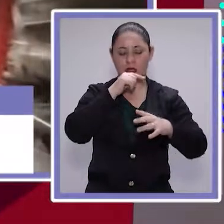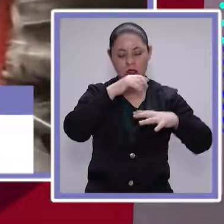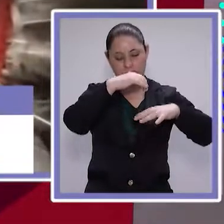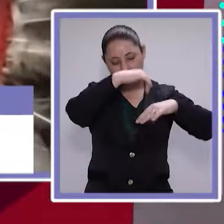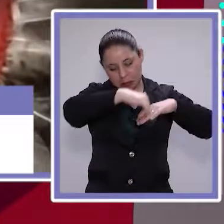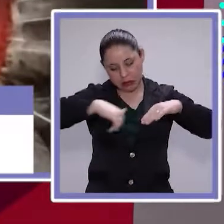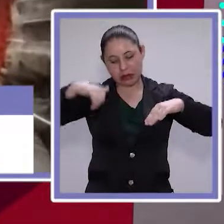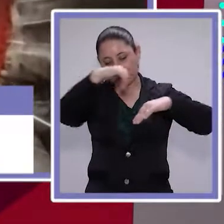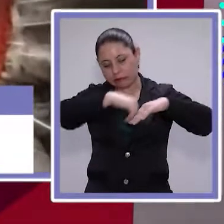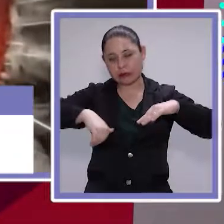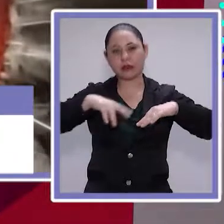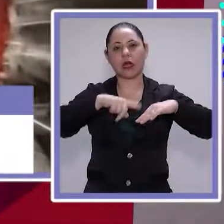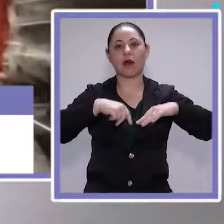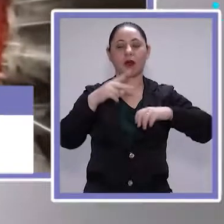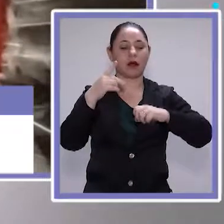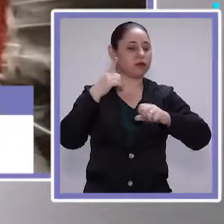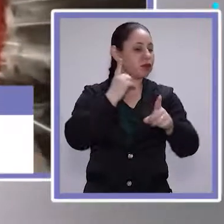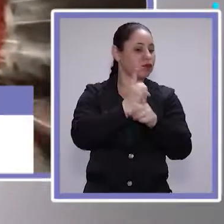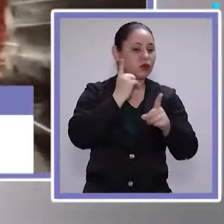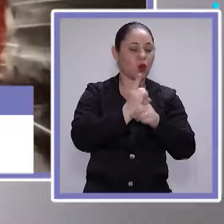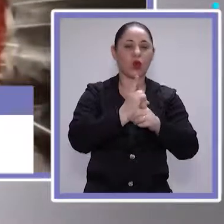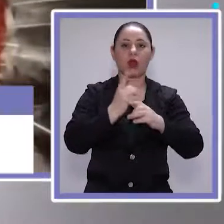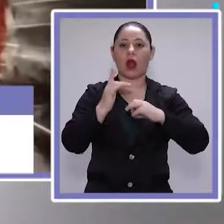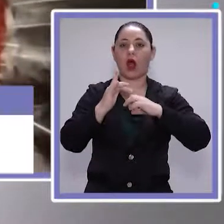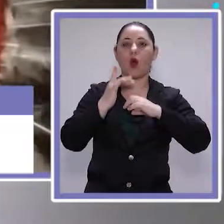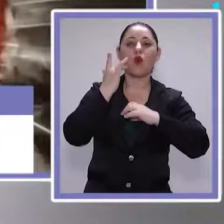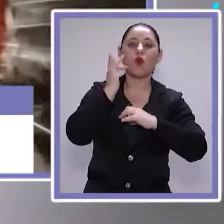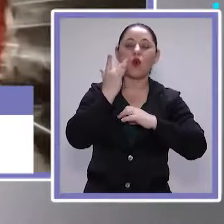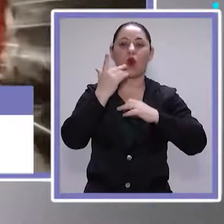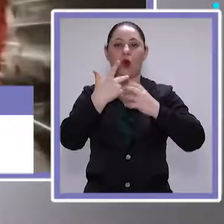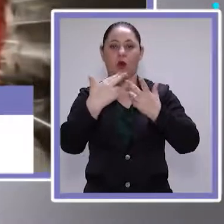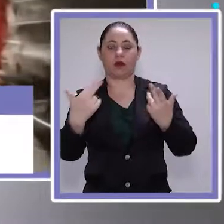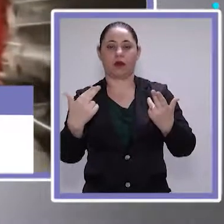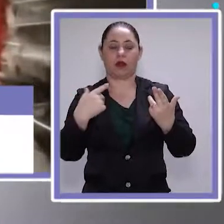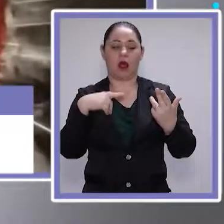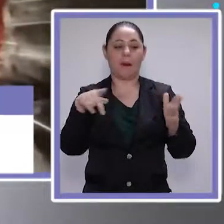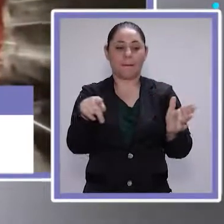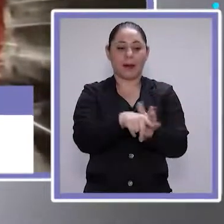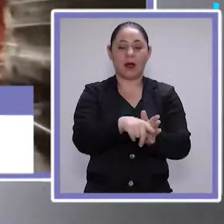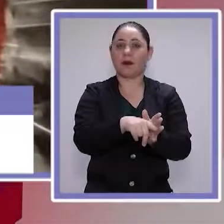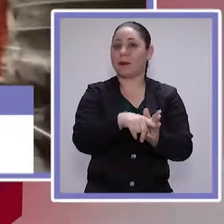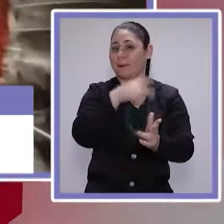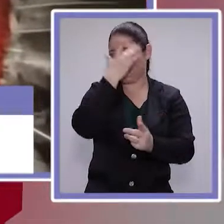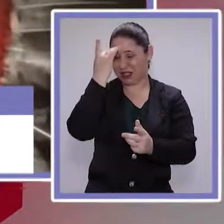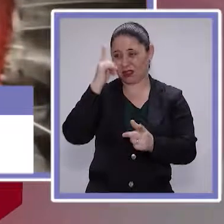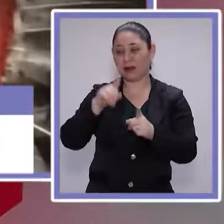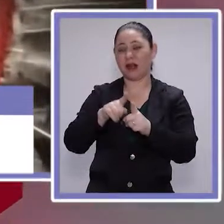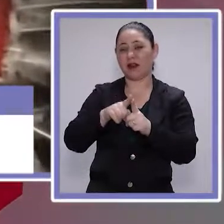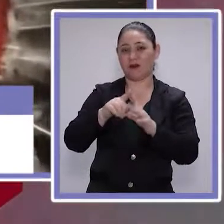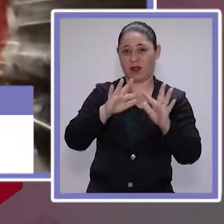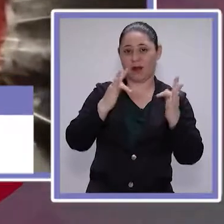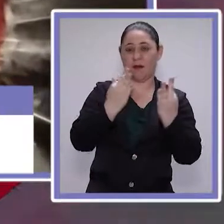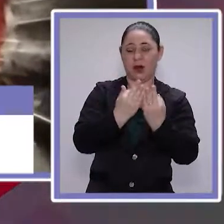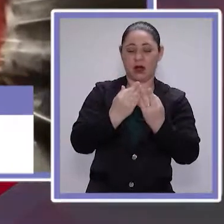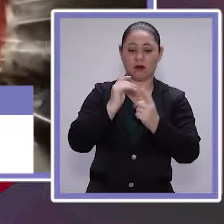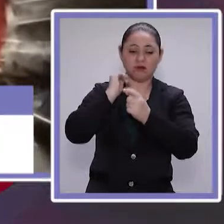do Norte, né, América Central, que também enfrentam, né, esse mesmo processo extrativista que acaba